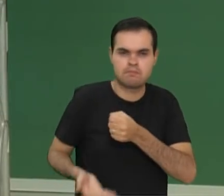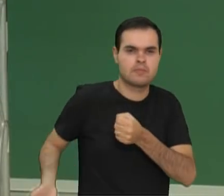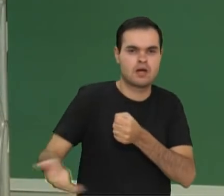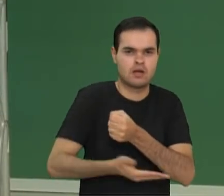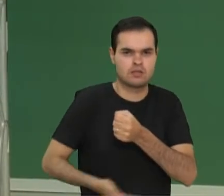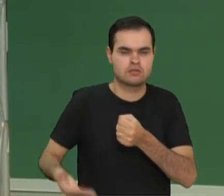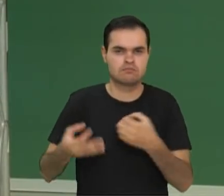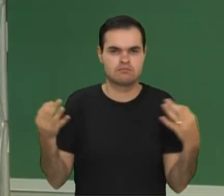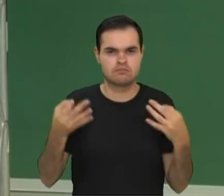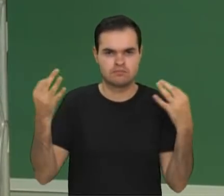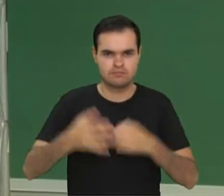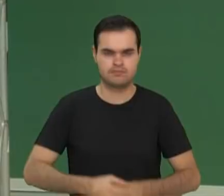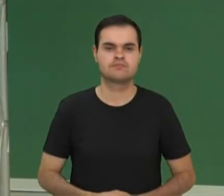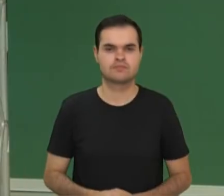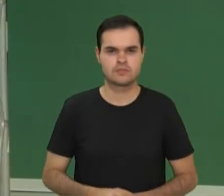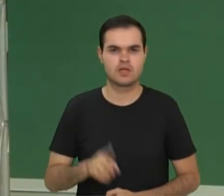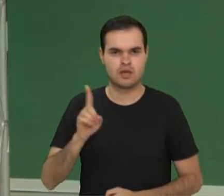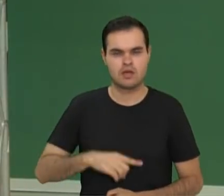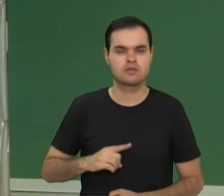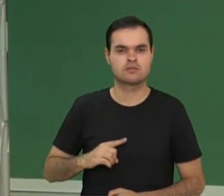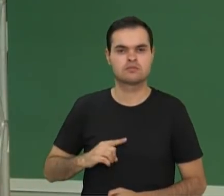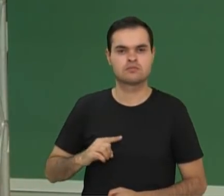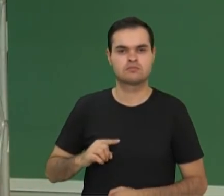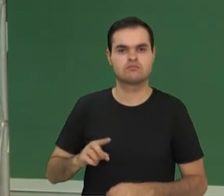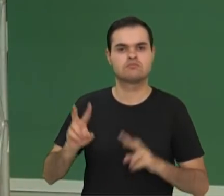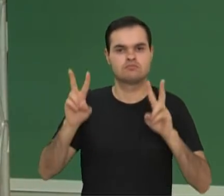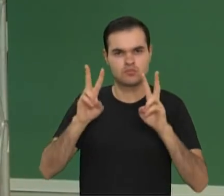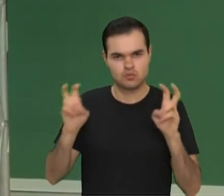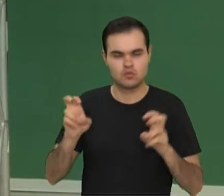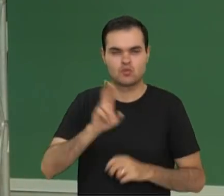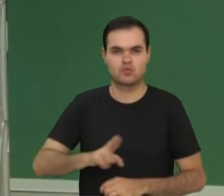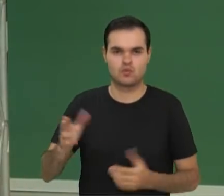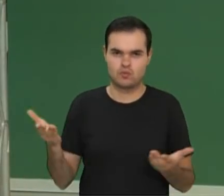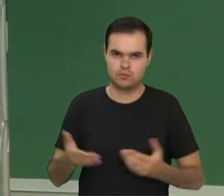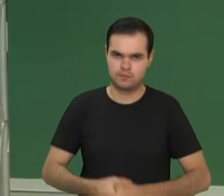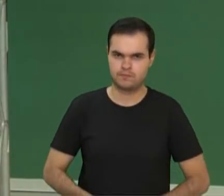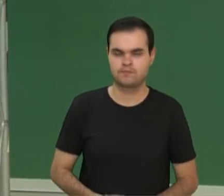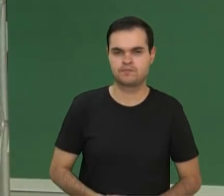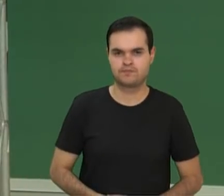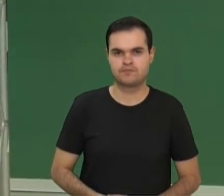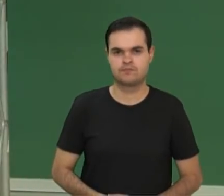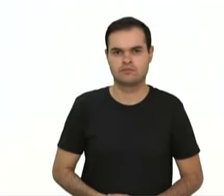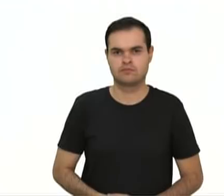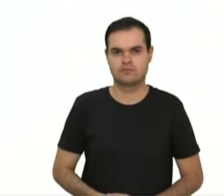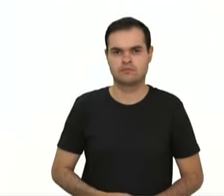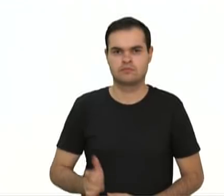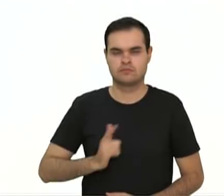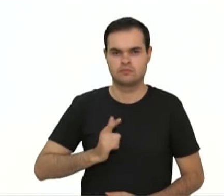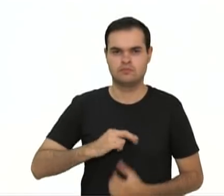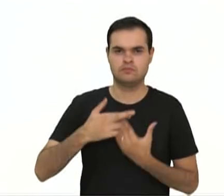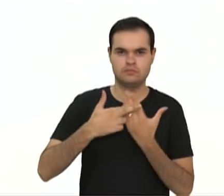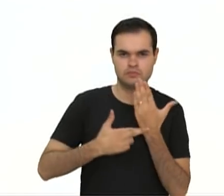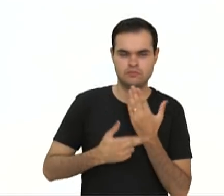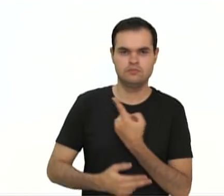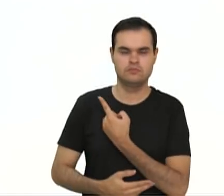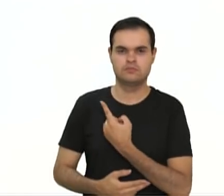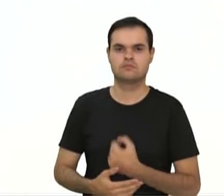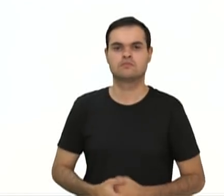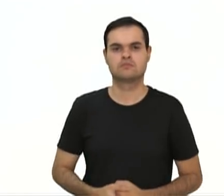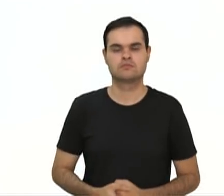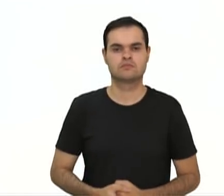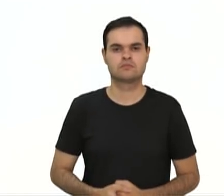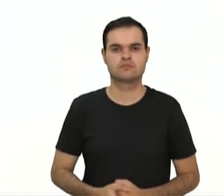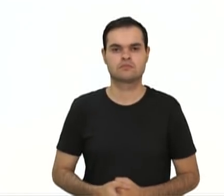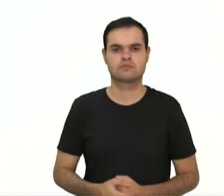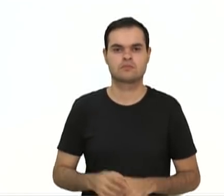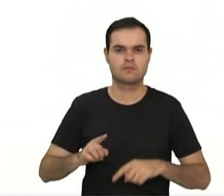bem o seu artigo de opinião, foi o que o nosso autor utilizou. Temos as referências do